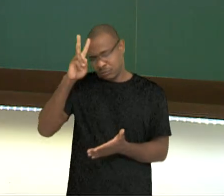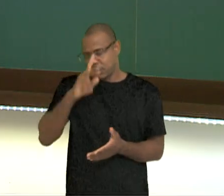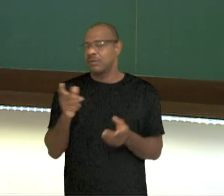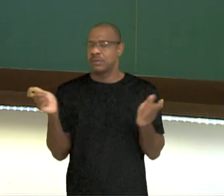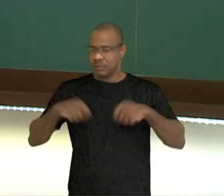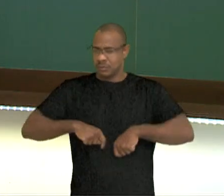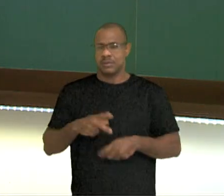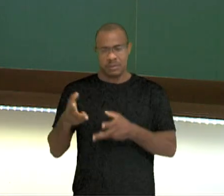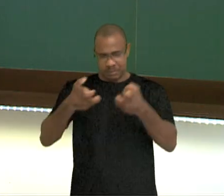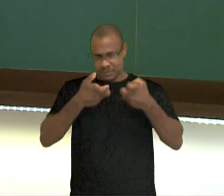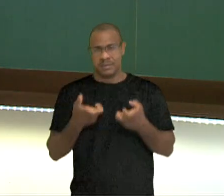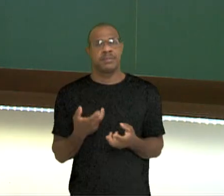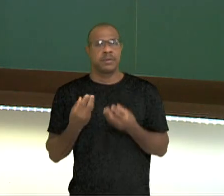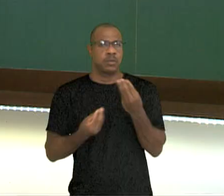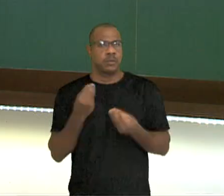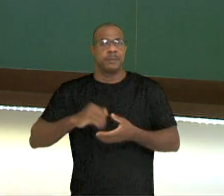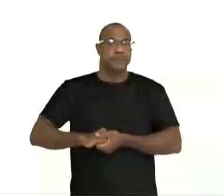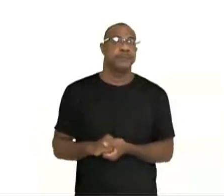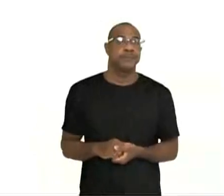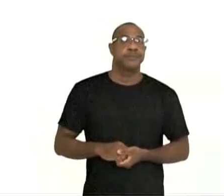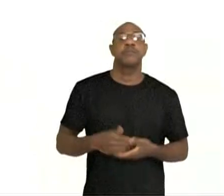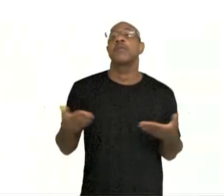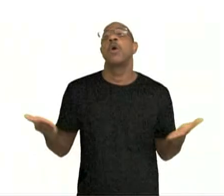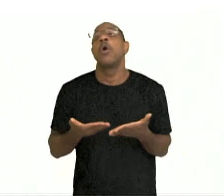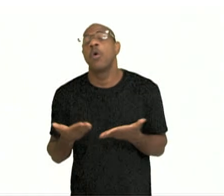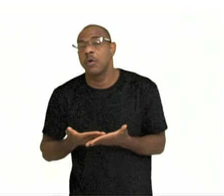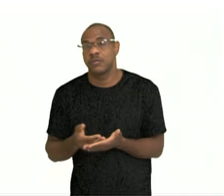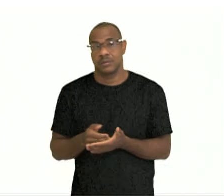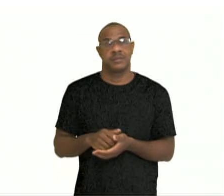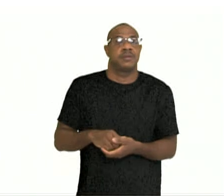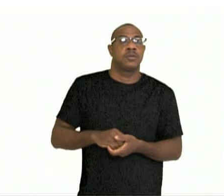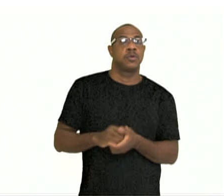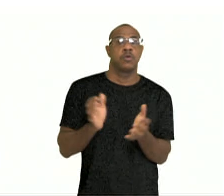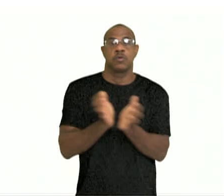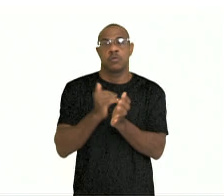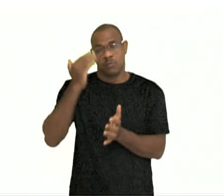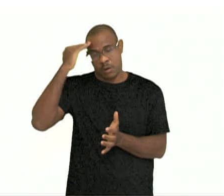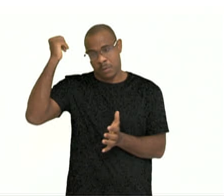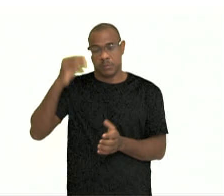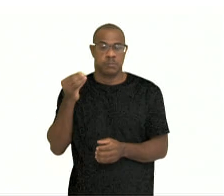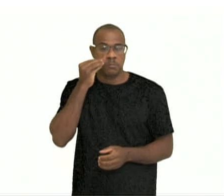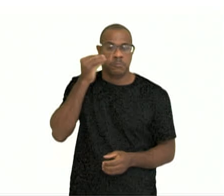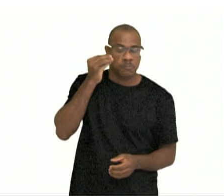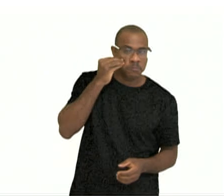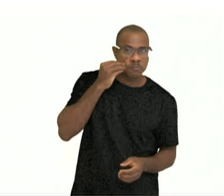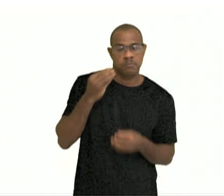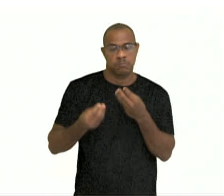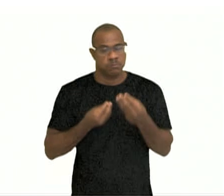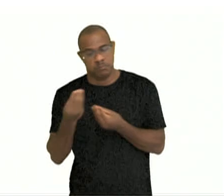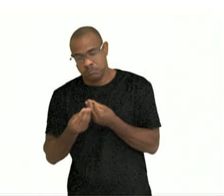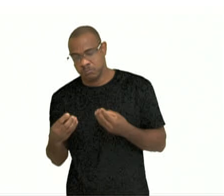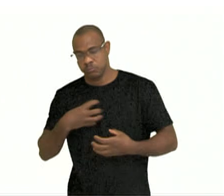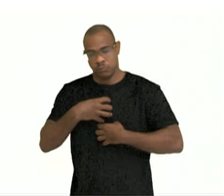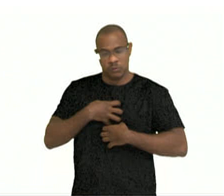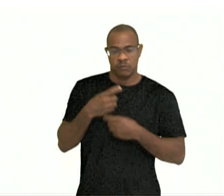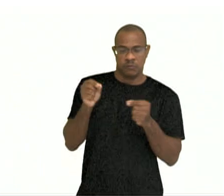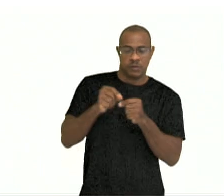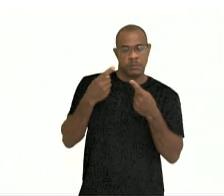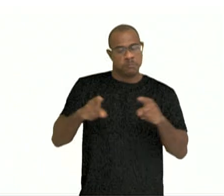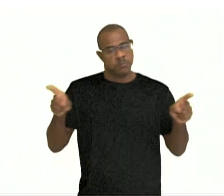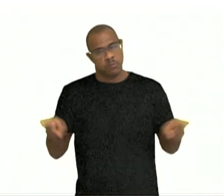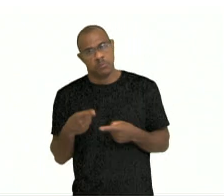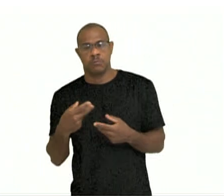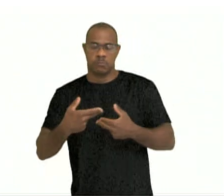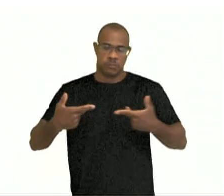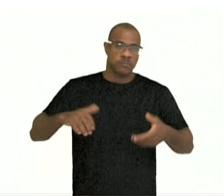dia. Hoje, os artistas mesclam a capacidade experimental com sua forma de fazer música, por isso,